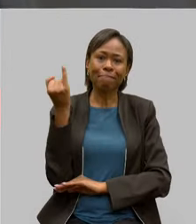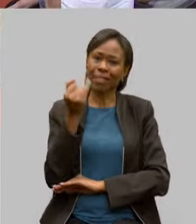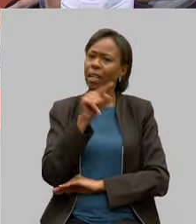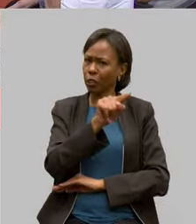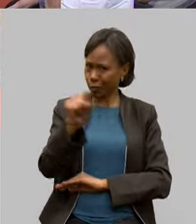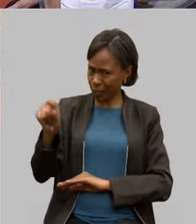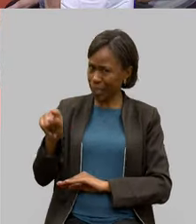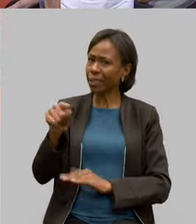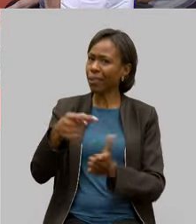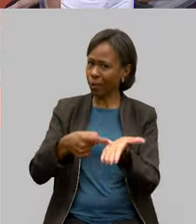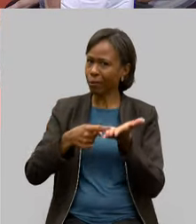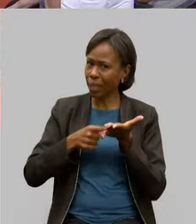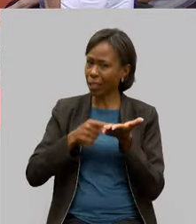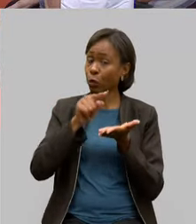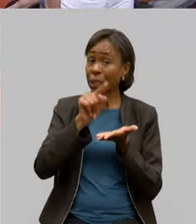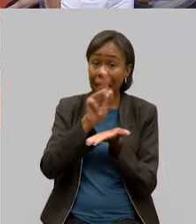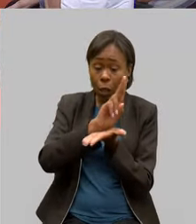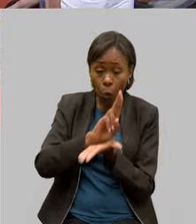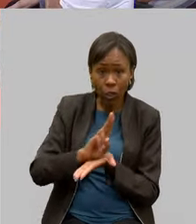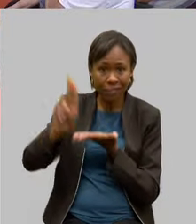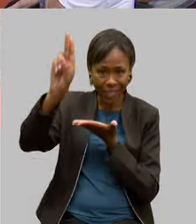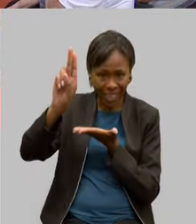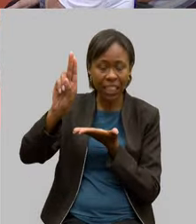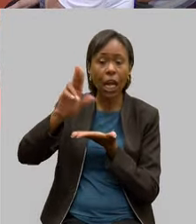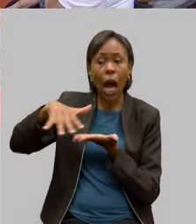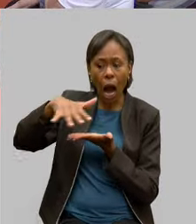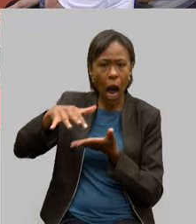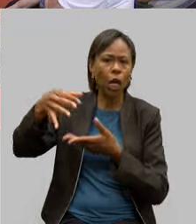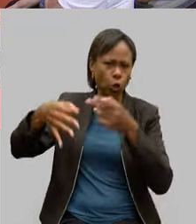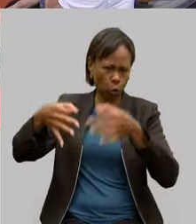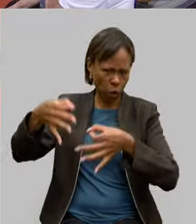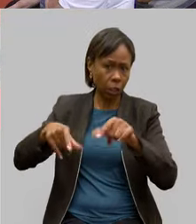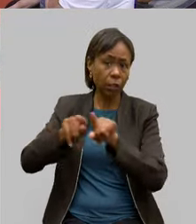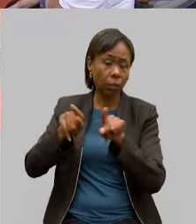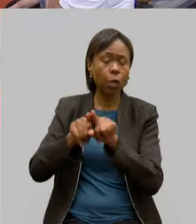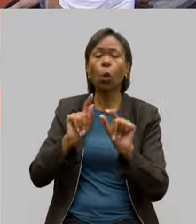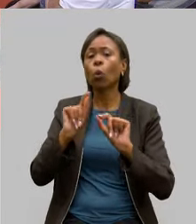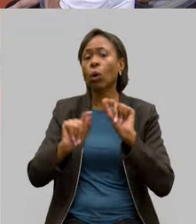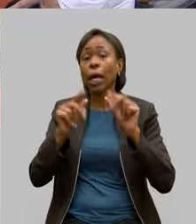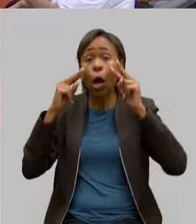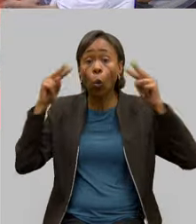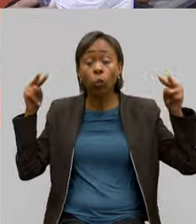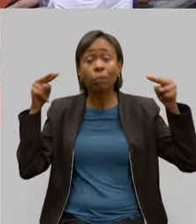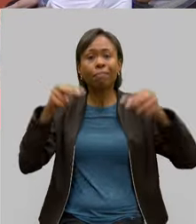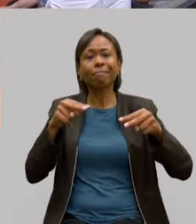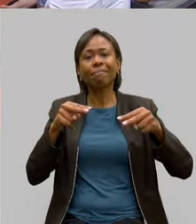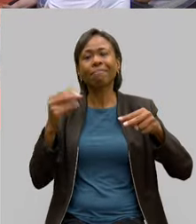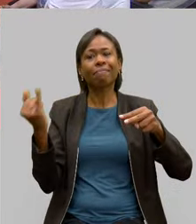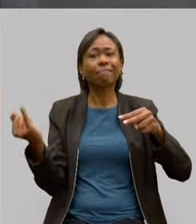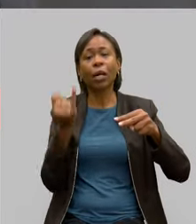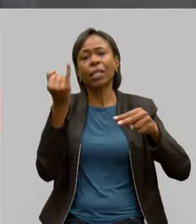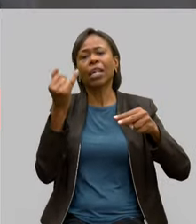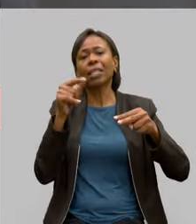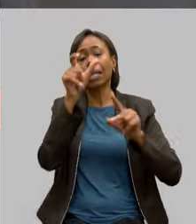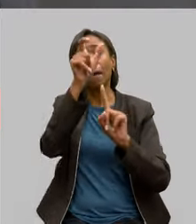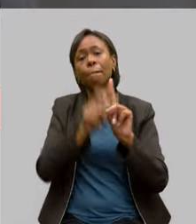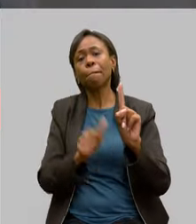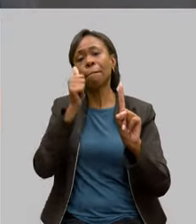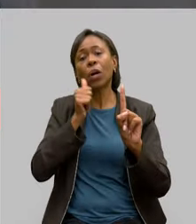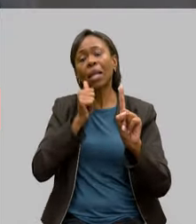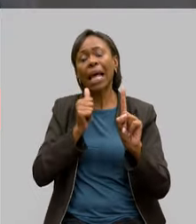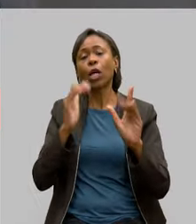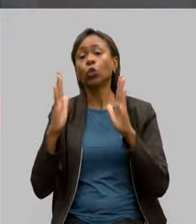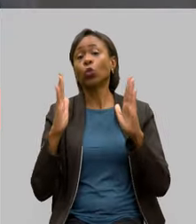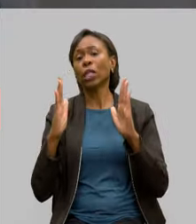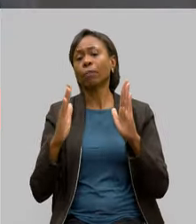todos que tiverem aqui das Universidades a parte jurídica também que tenha um olhar especial paraa mulher na menopausa